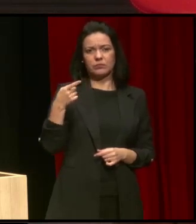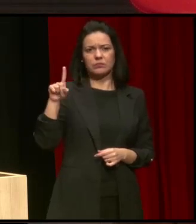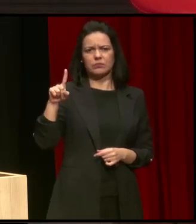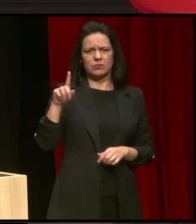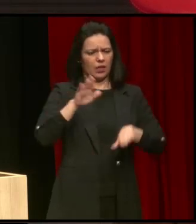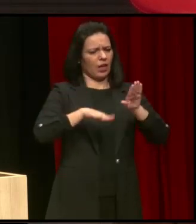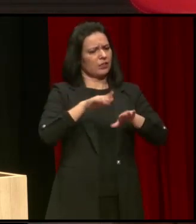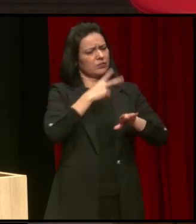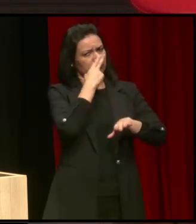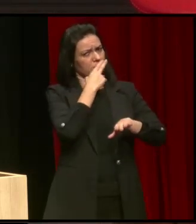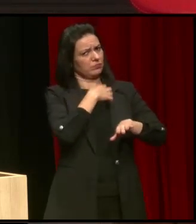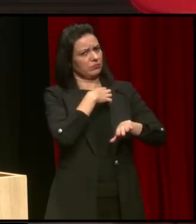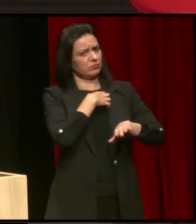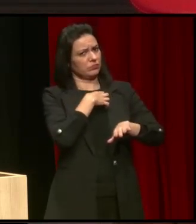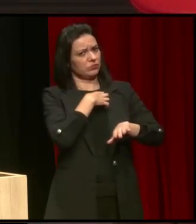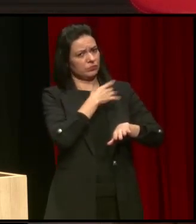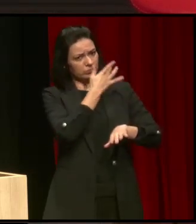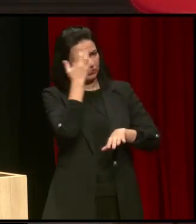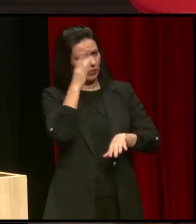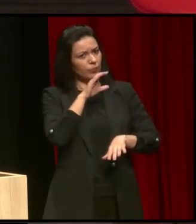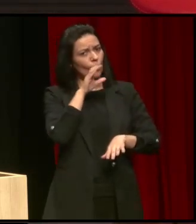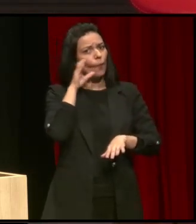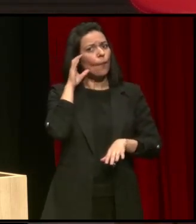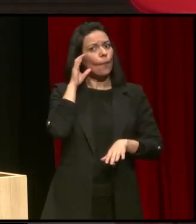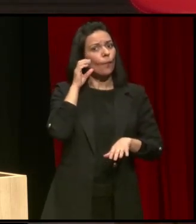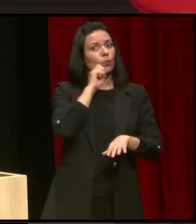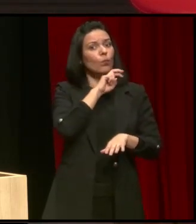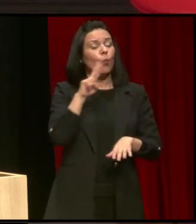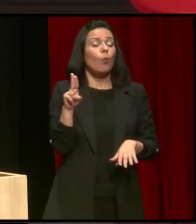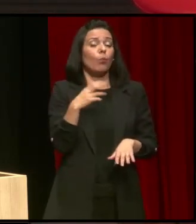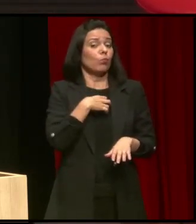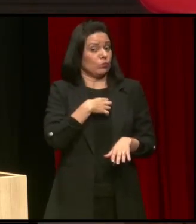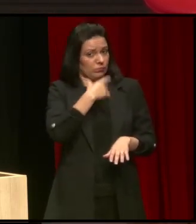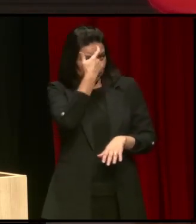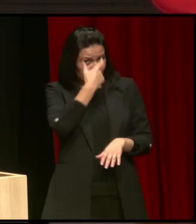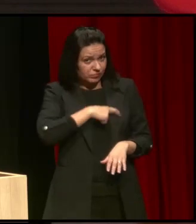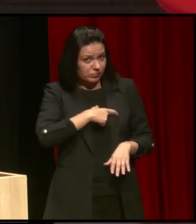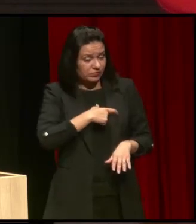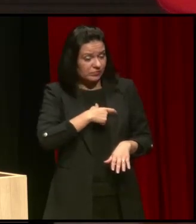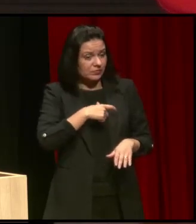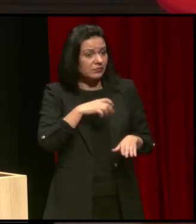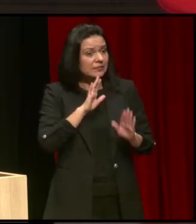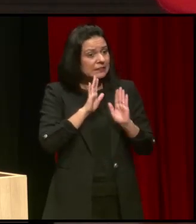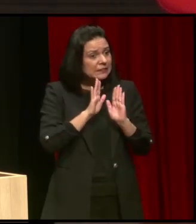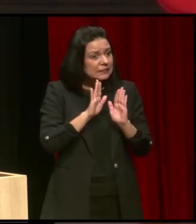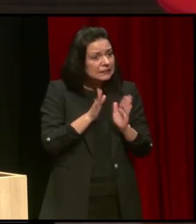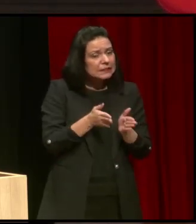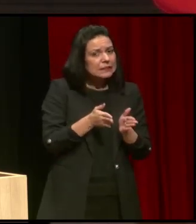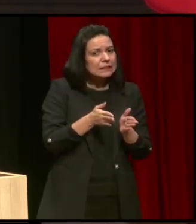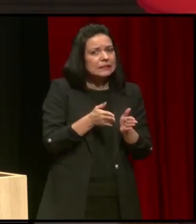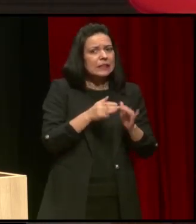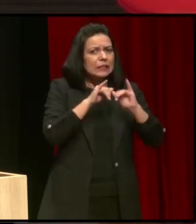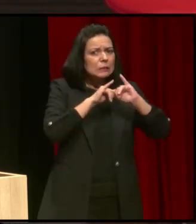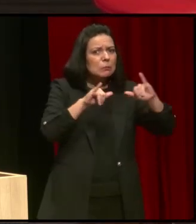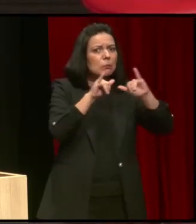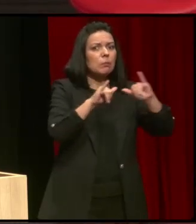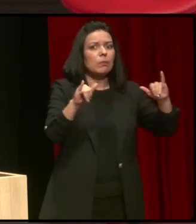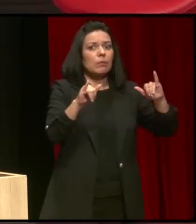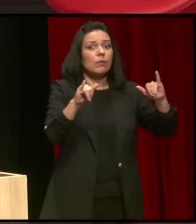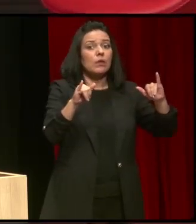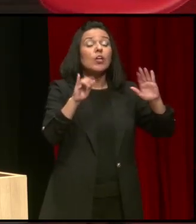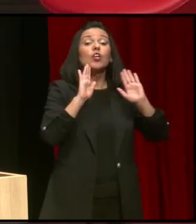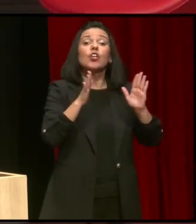Omissão. Ou é a grande sugestão. Porque Jesus fala aí de fazer discípulos de todas as